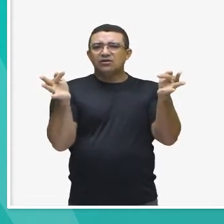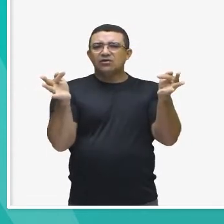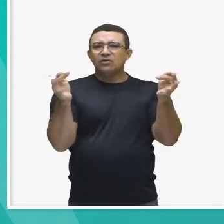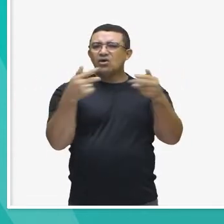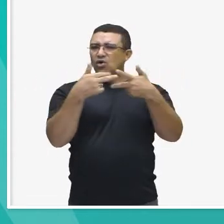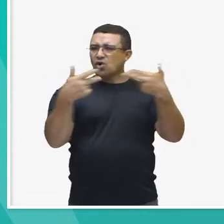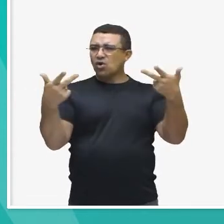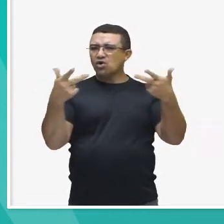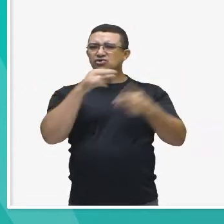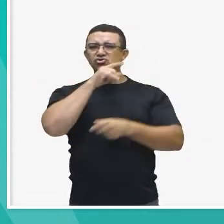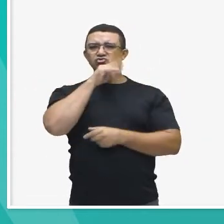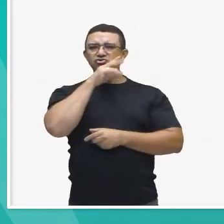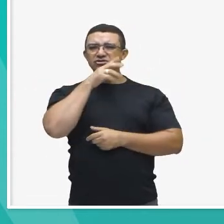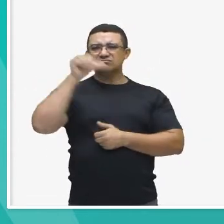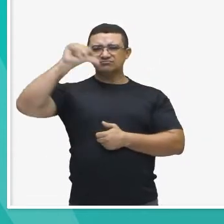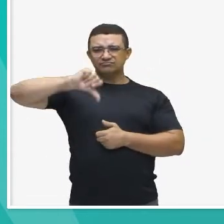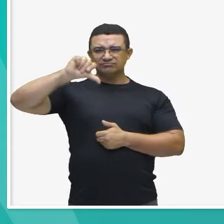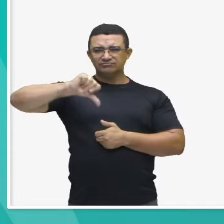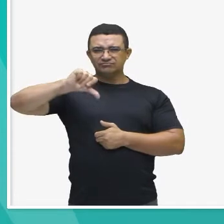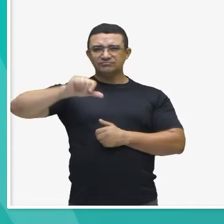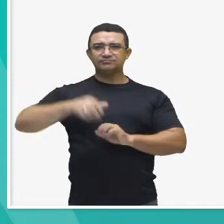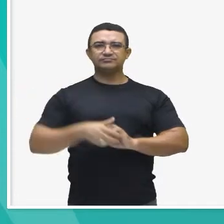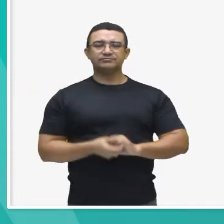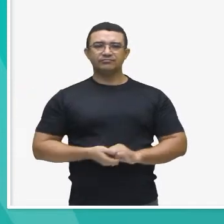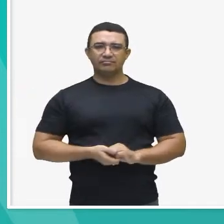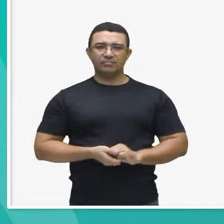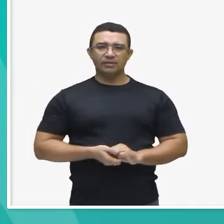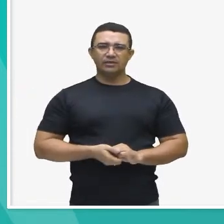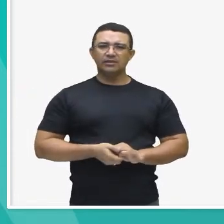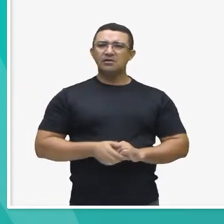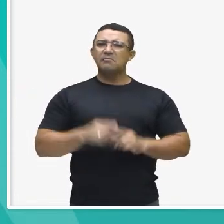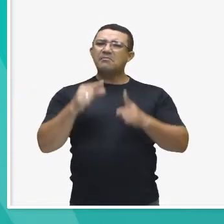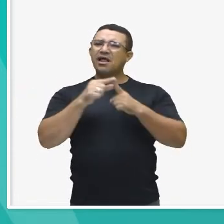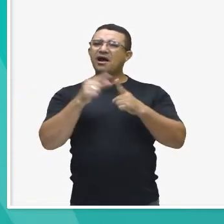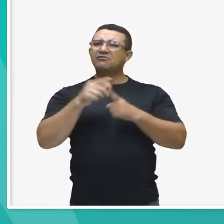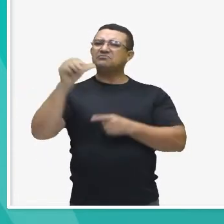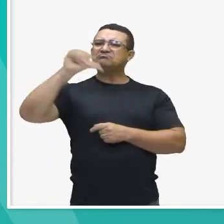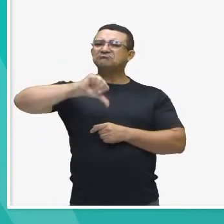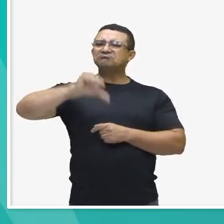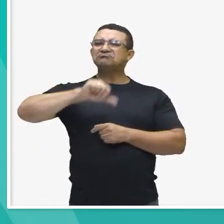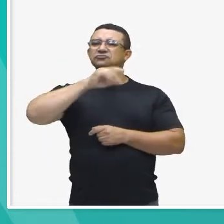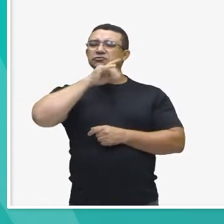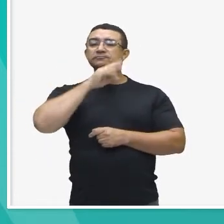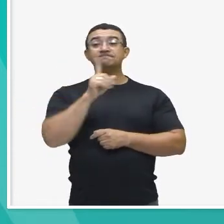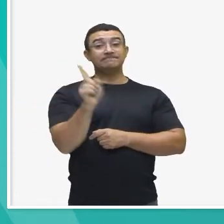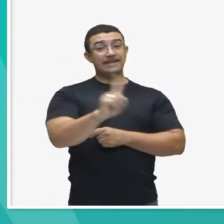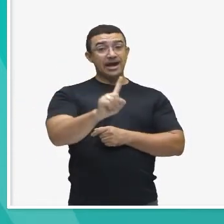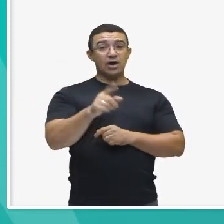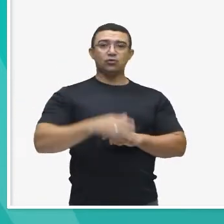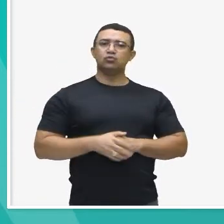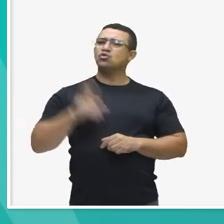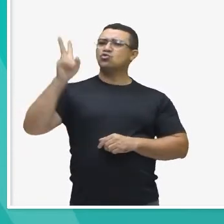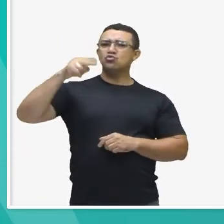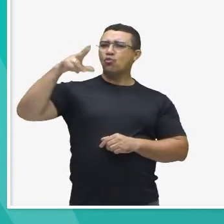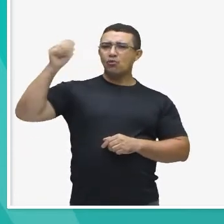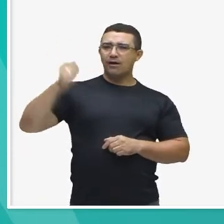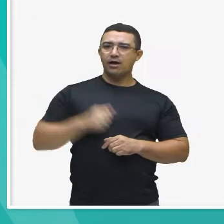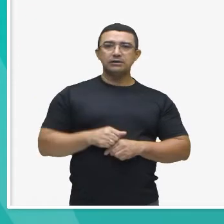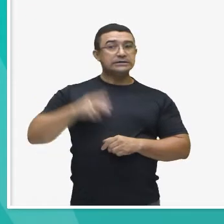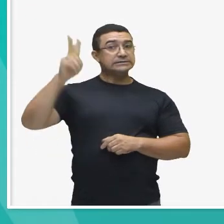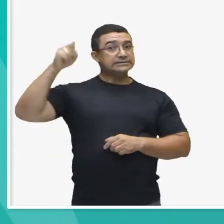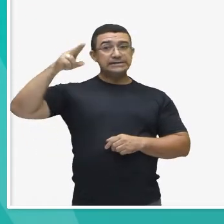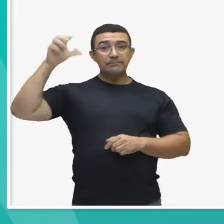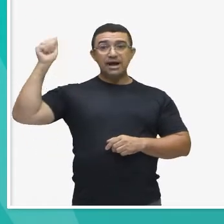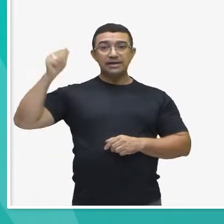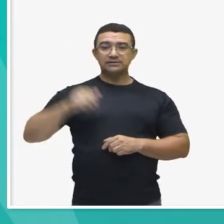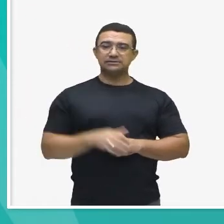expressões negativas, quais são as palavras e expressões negativas? Nós temos o não, o nunca,